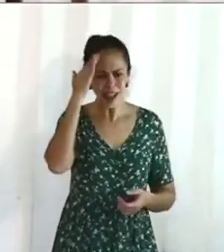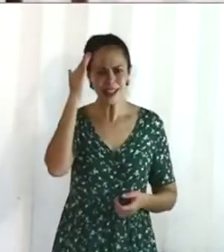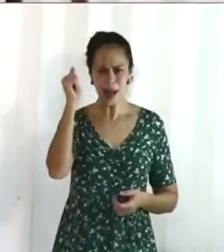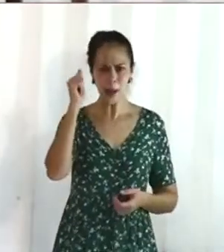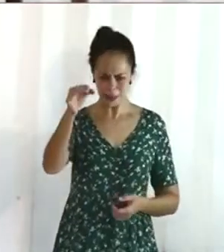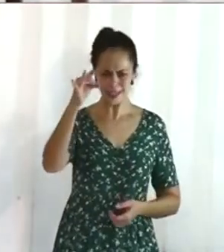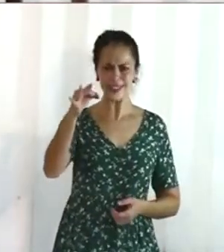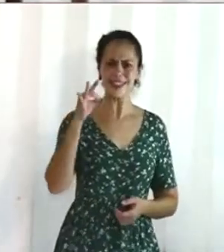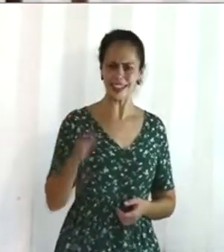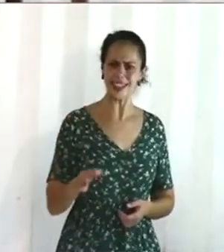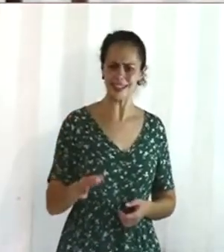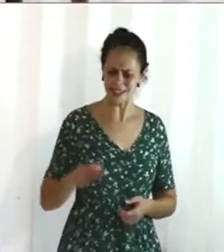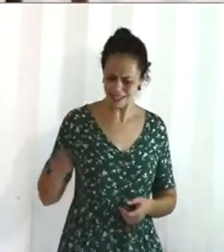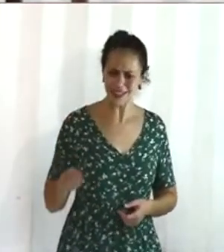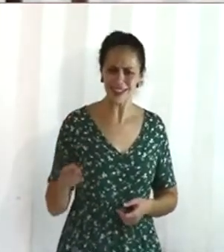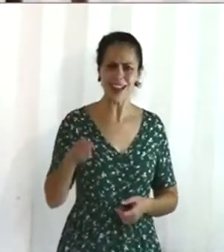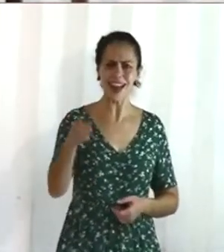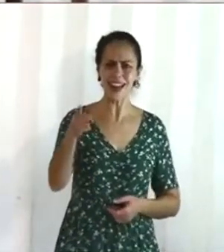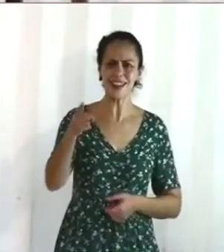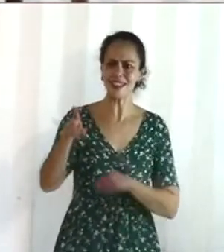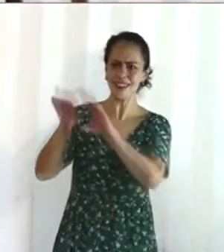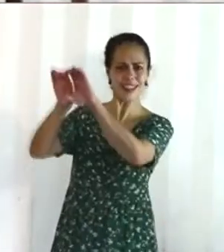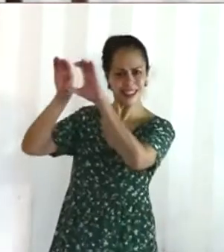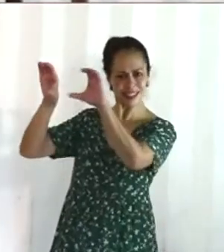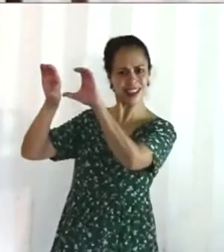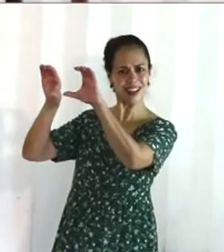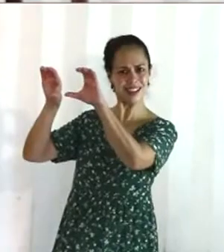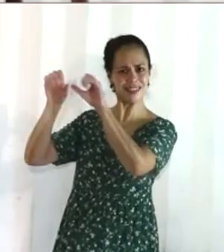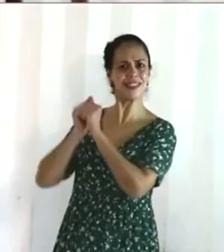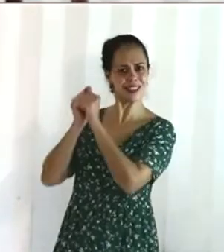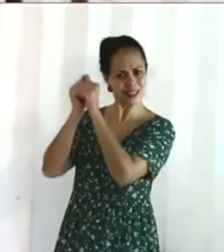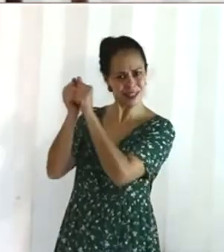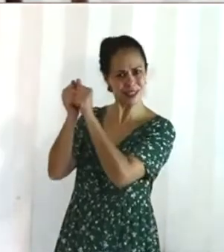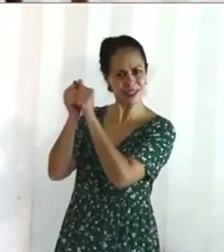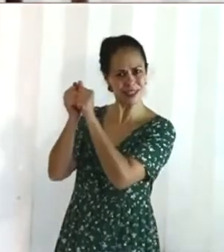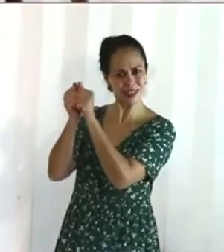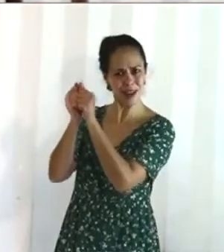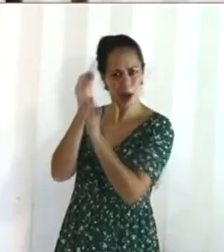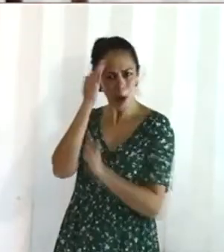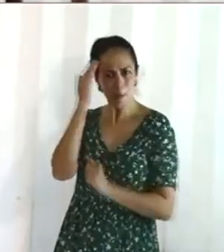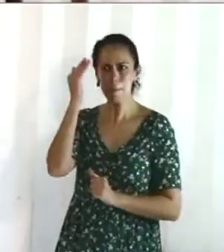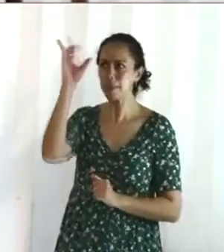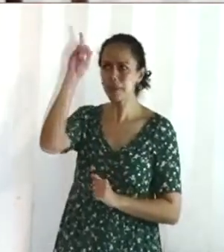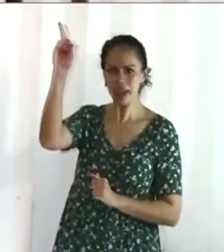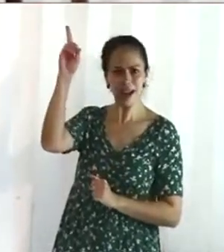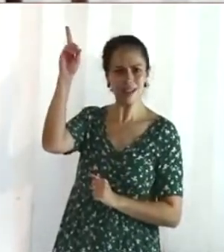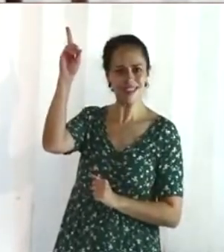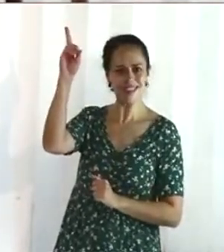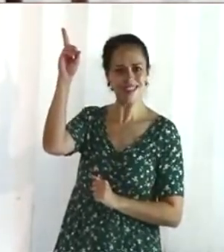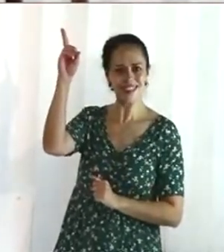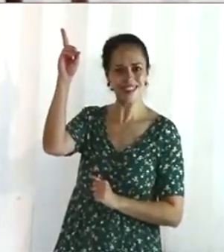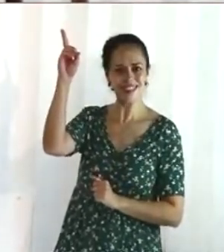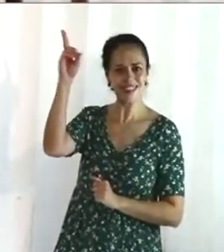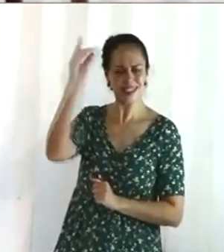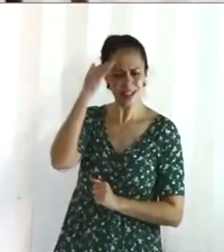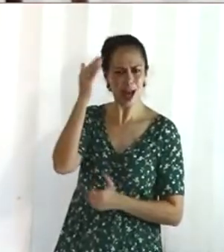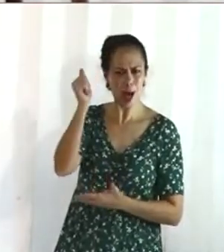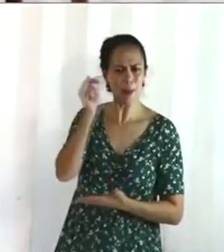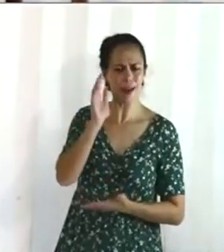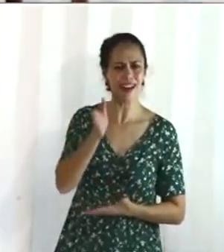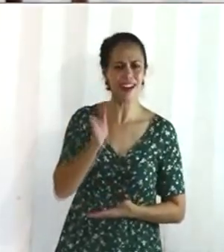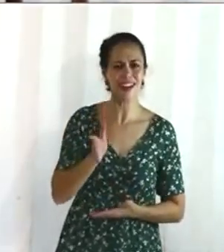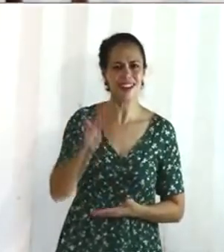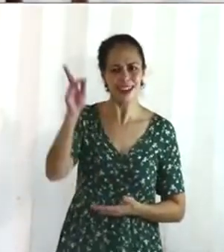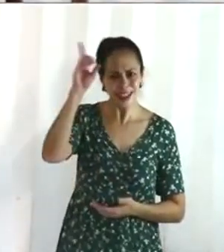estará eternamente com o Pai. E por isso que depois, na parte B, ele vai